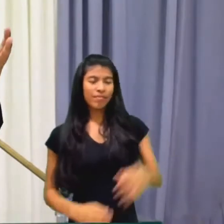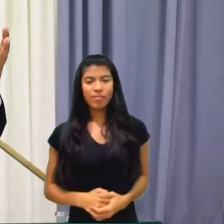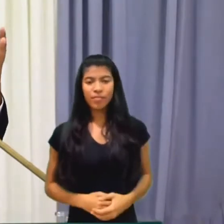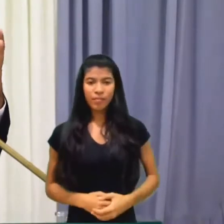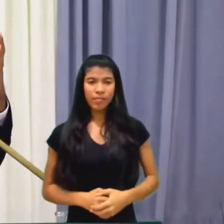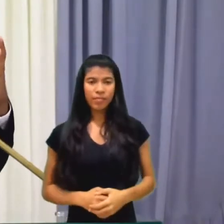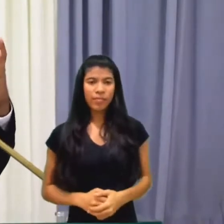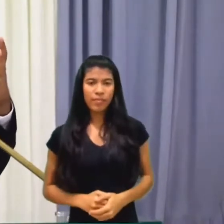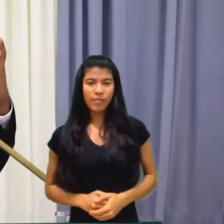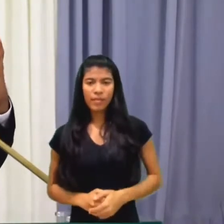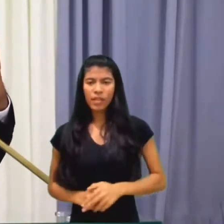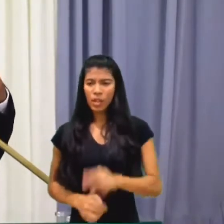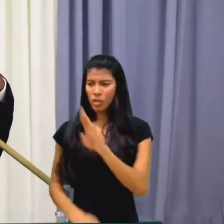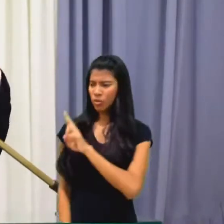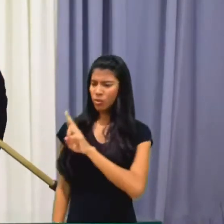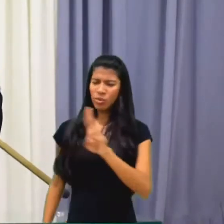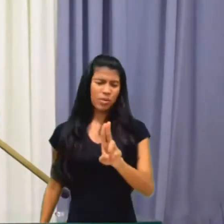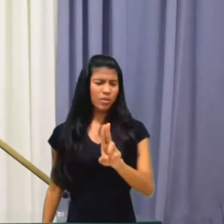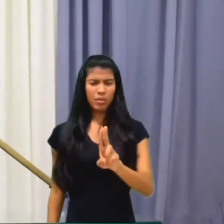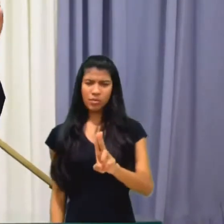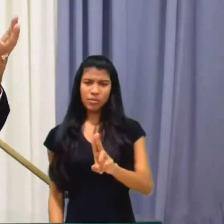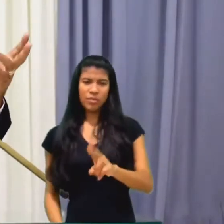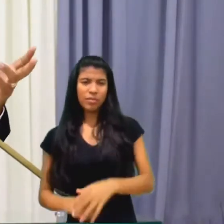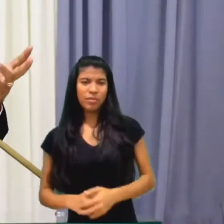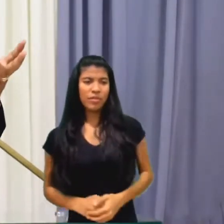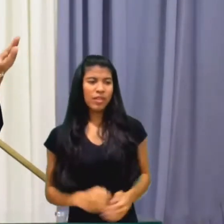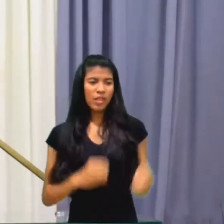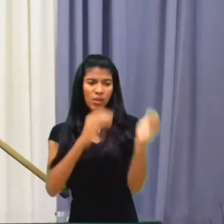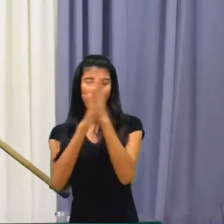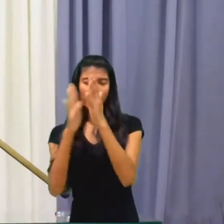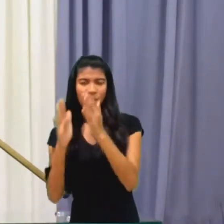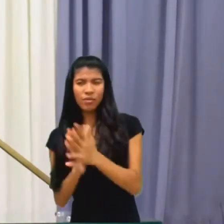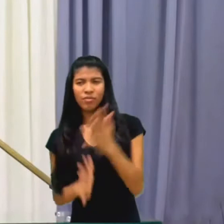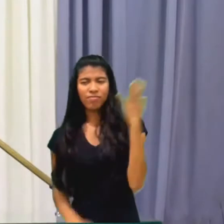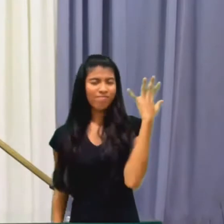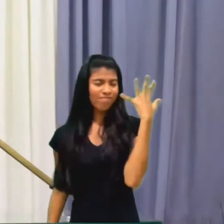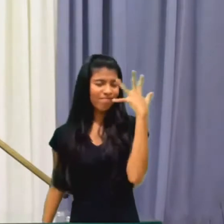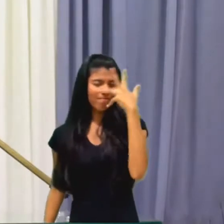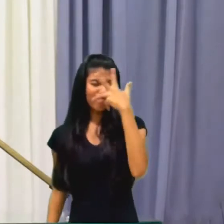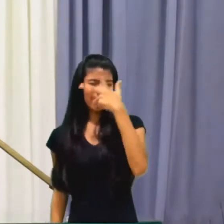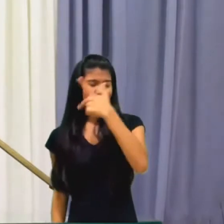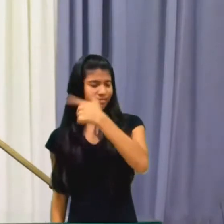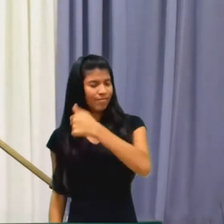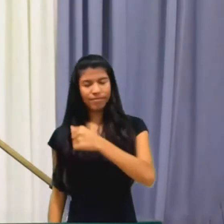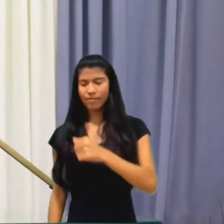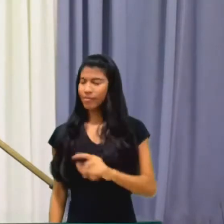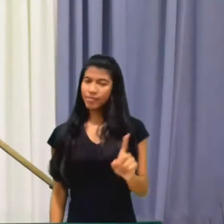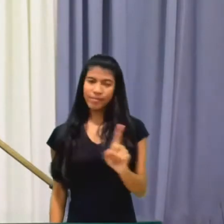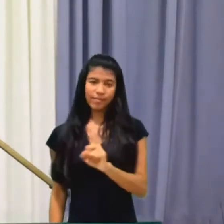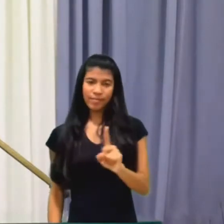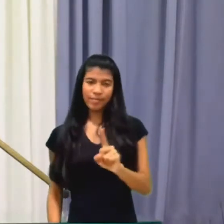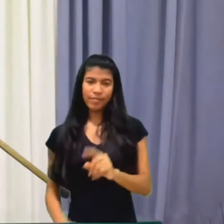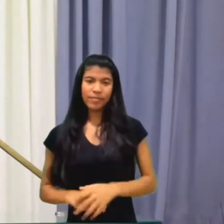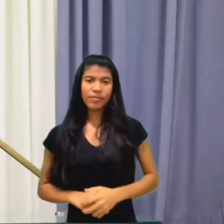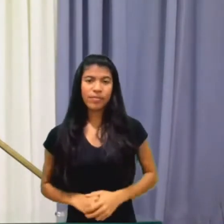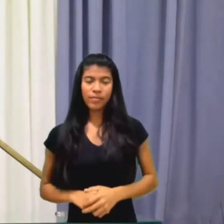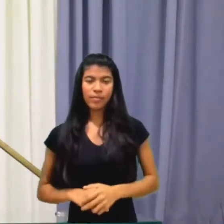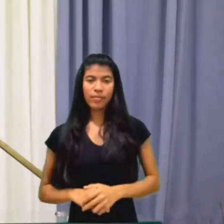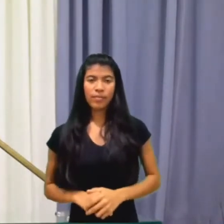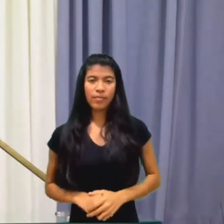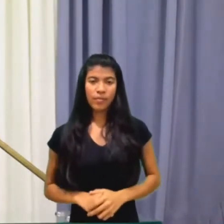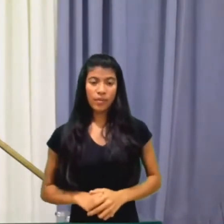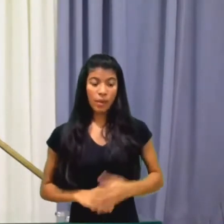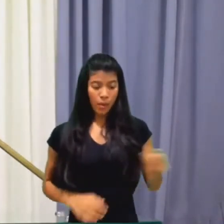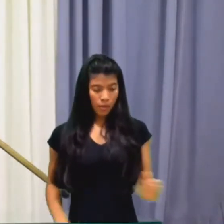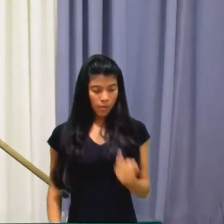placa, não são os belos louvores que faz a diferença. Não, o que faz a diferença é